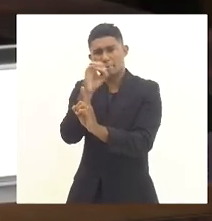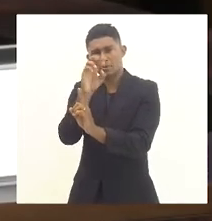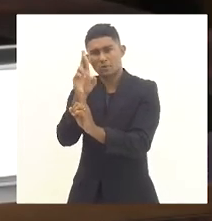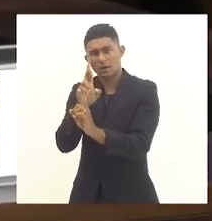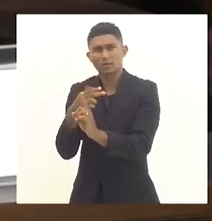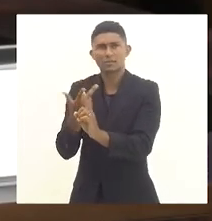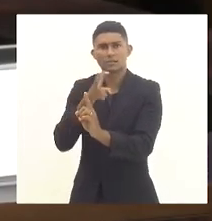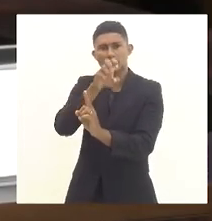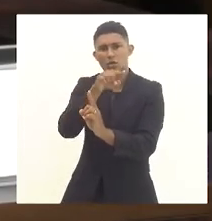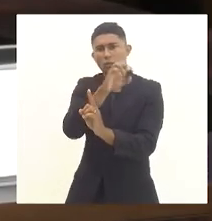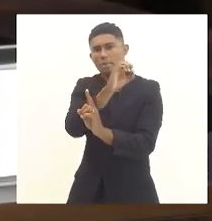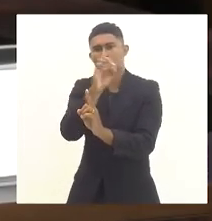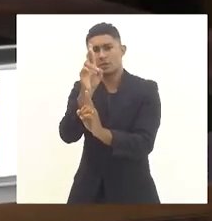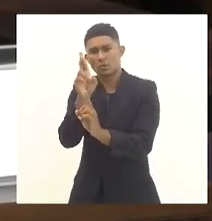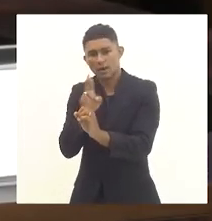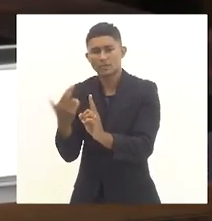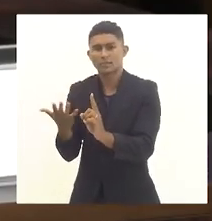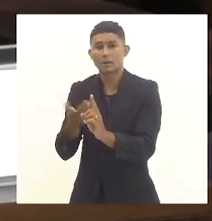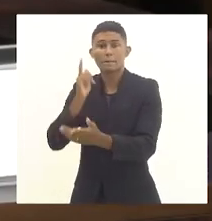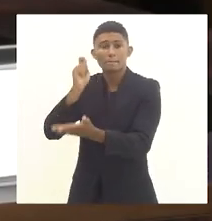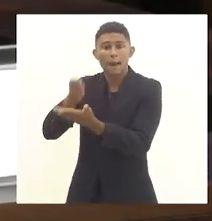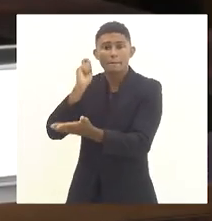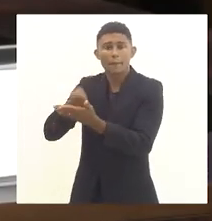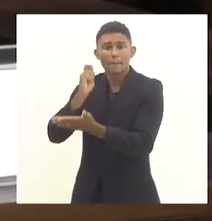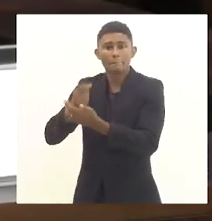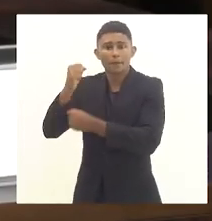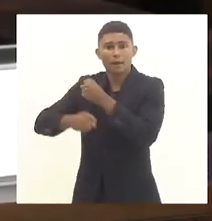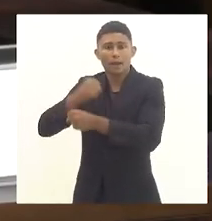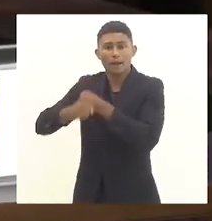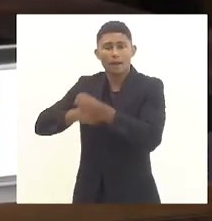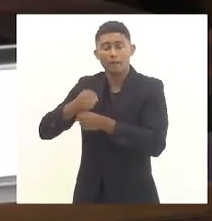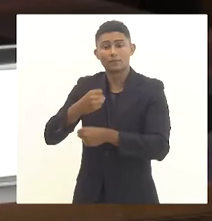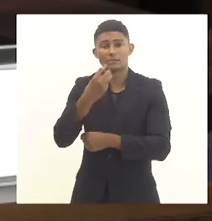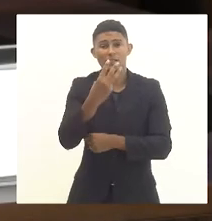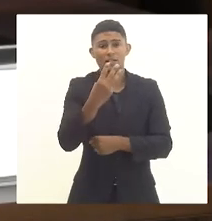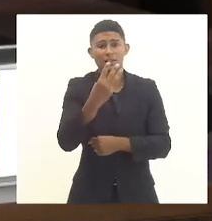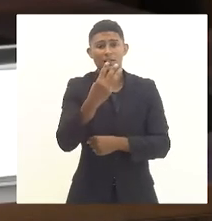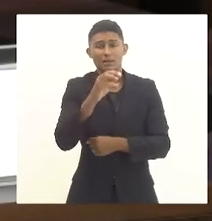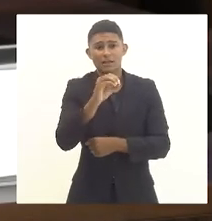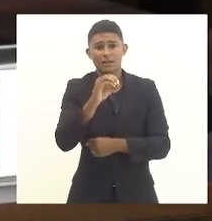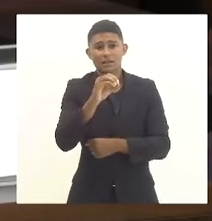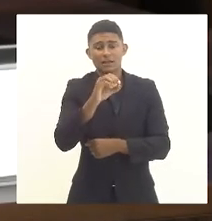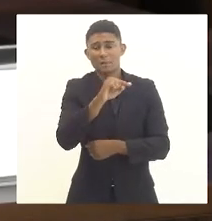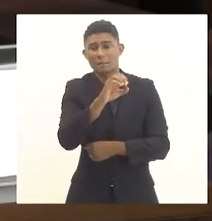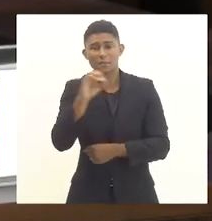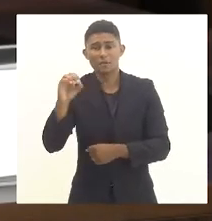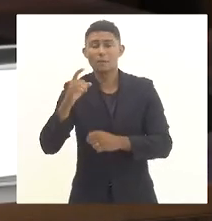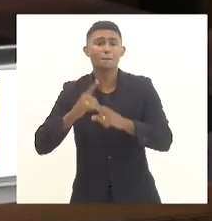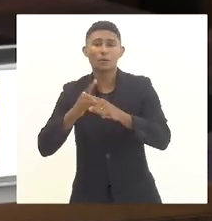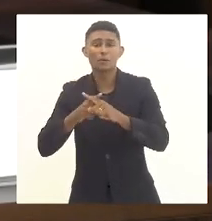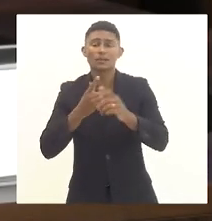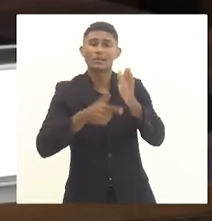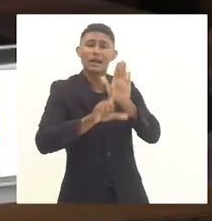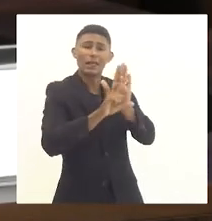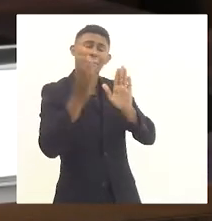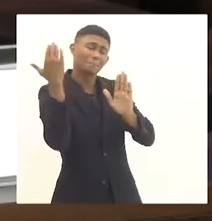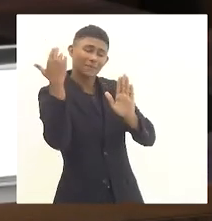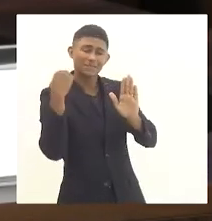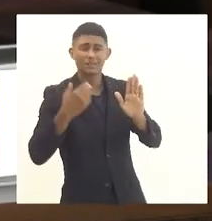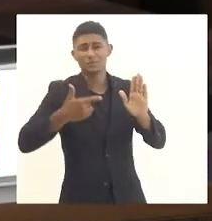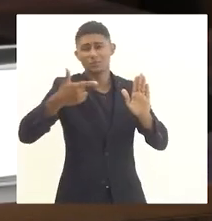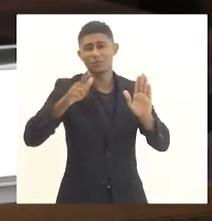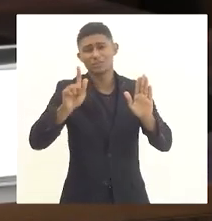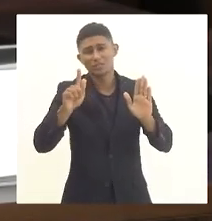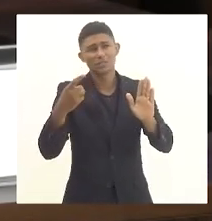licenciamento anual de R$ 33 mil. Reais. Por quê? Porque foi feita a lei na época do 2G, do 3G, das grandes torres, e